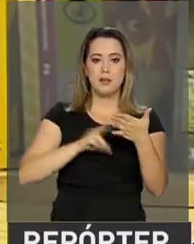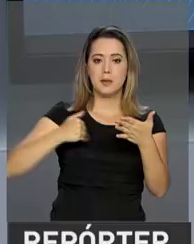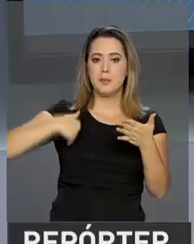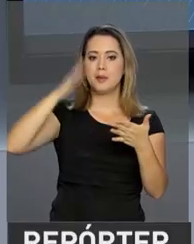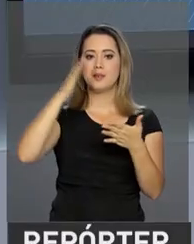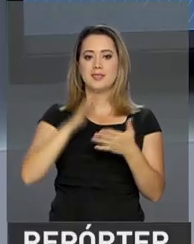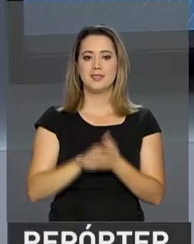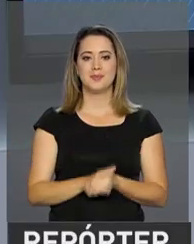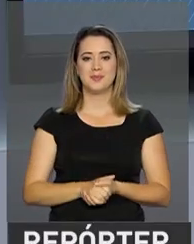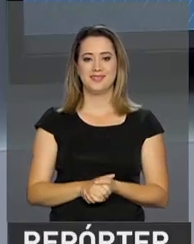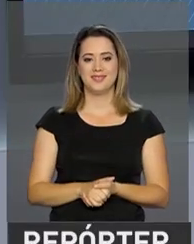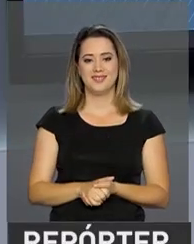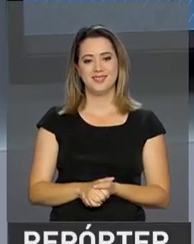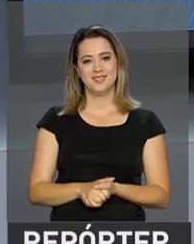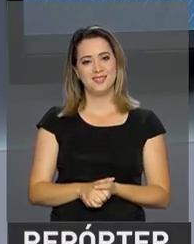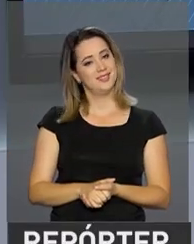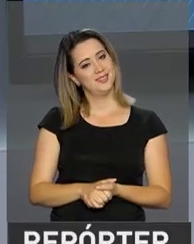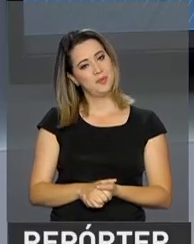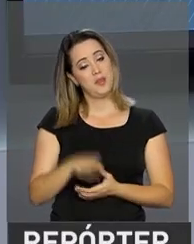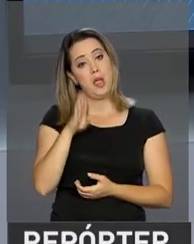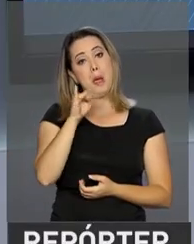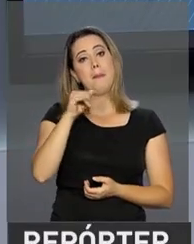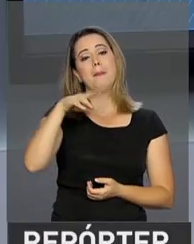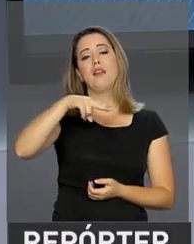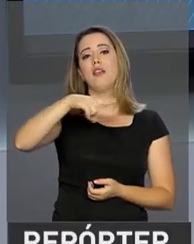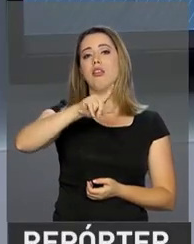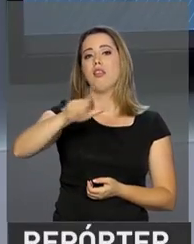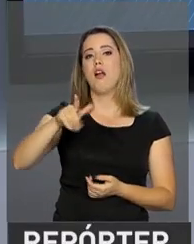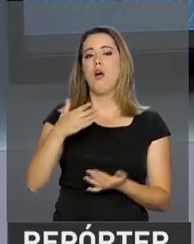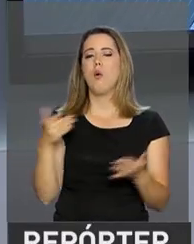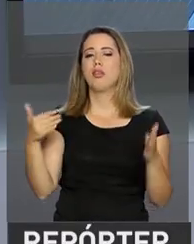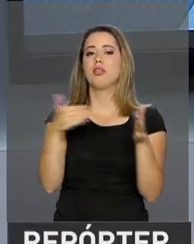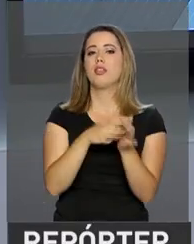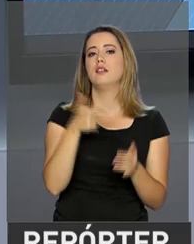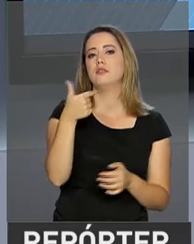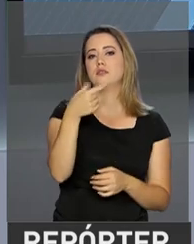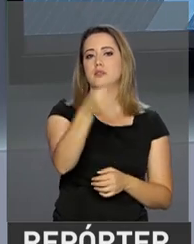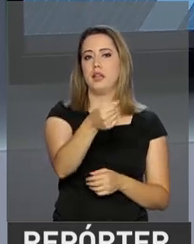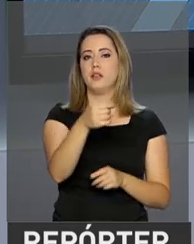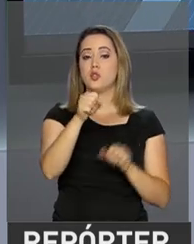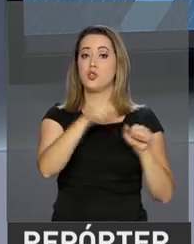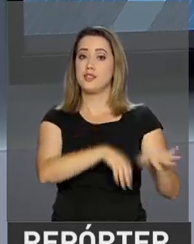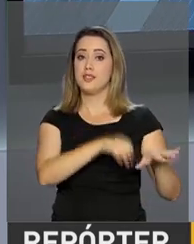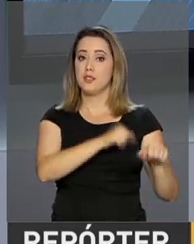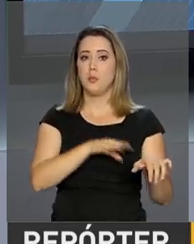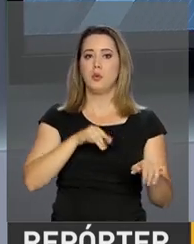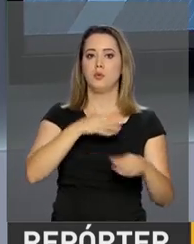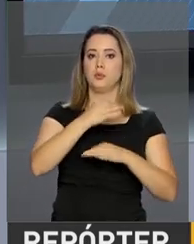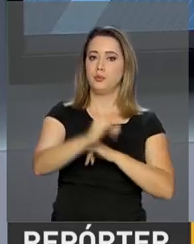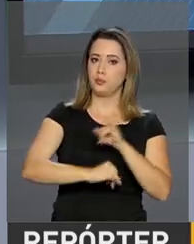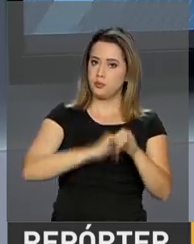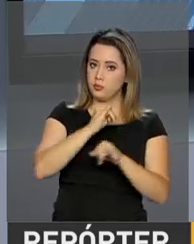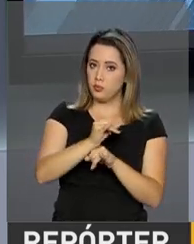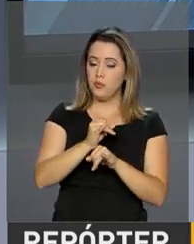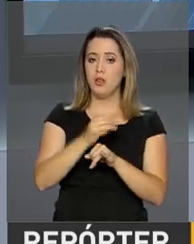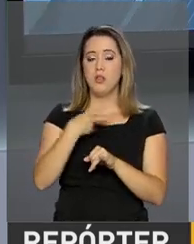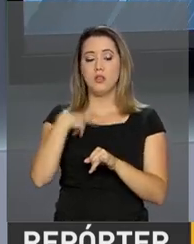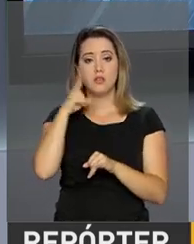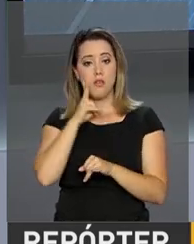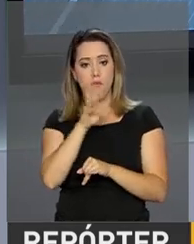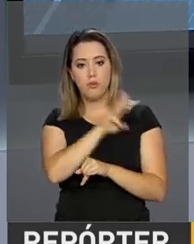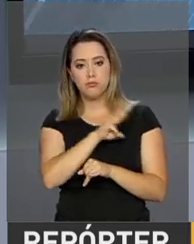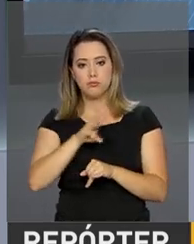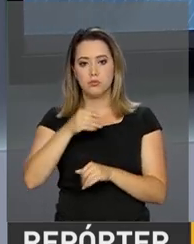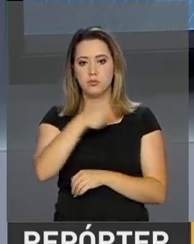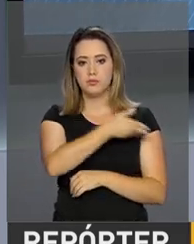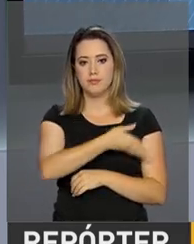mais. A Bienal do Livro do Rio de Janeiro vai até o dia 10 de setembro. Todas as informações sobre o evento estão na